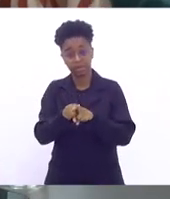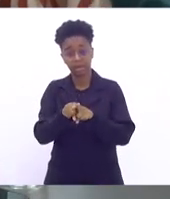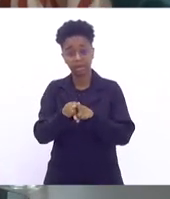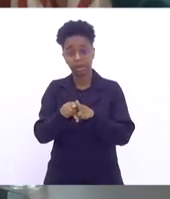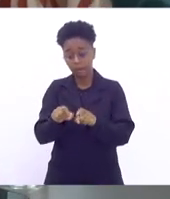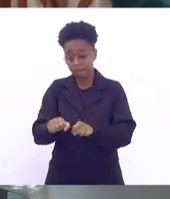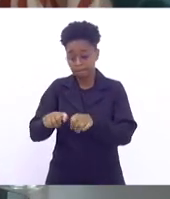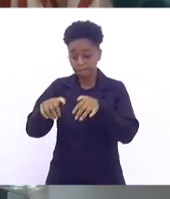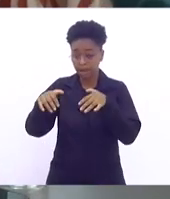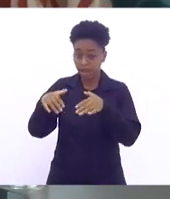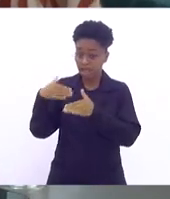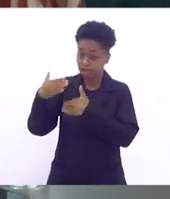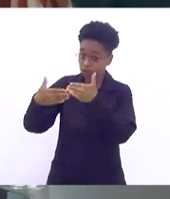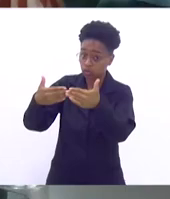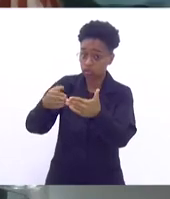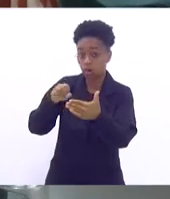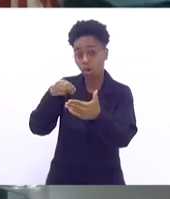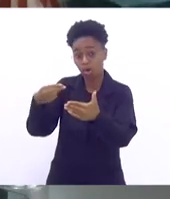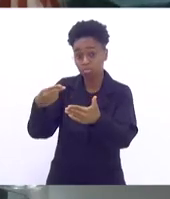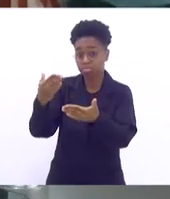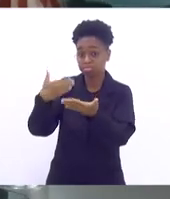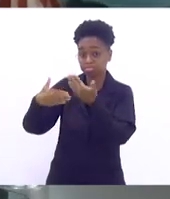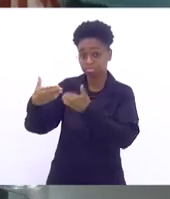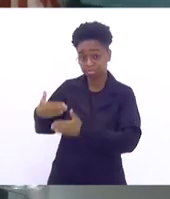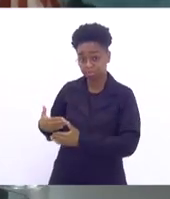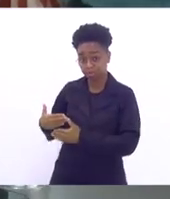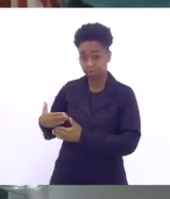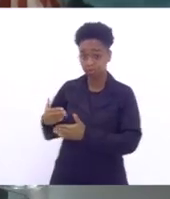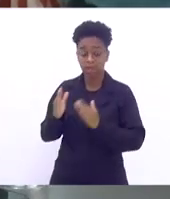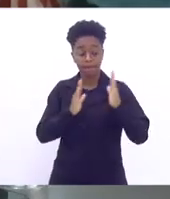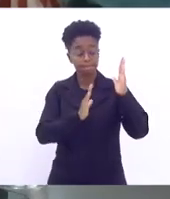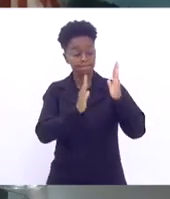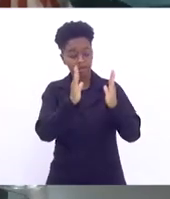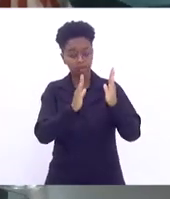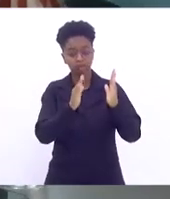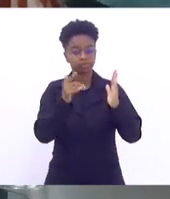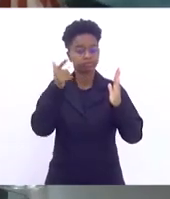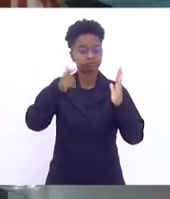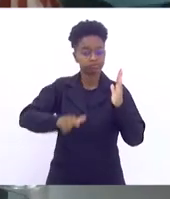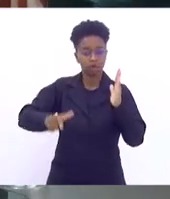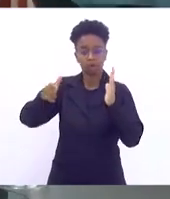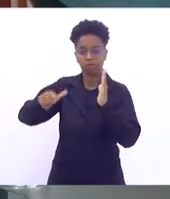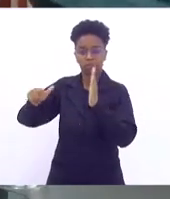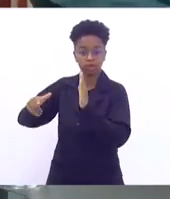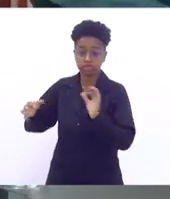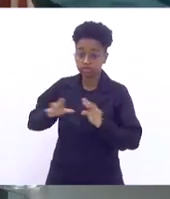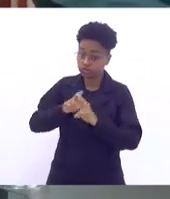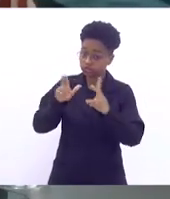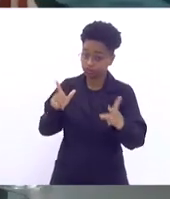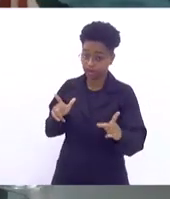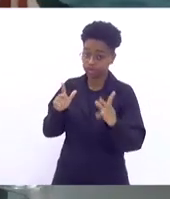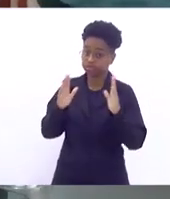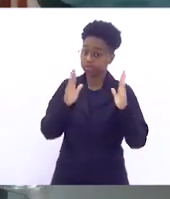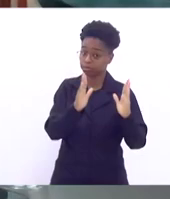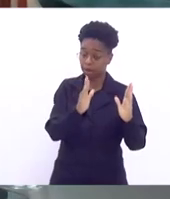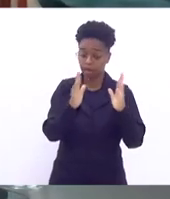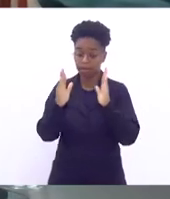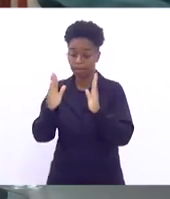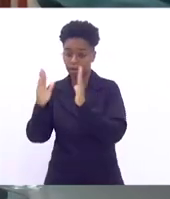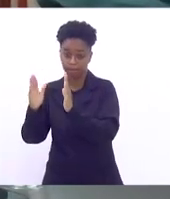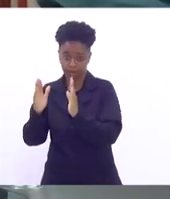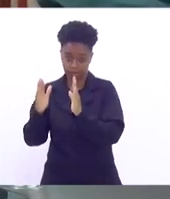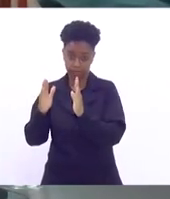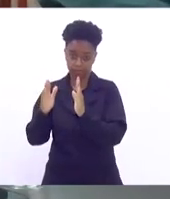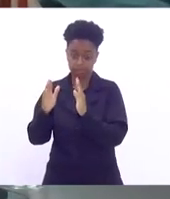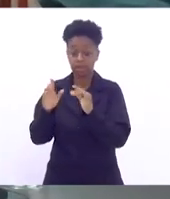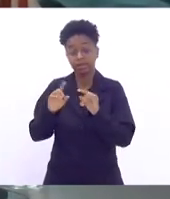evoluem o evolui e cada período é um período então a gente tá vivendo no momento que não